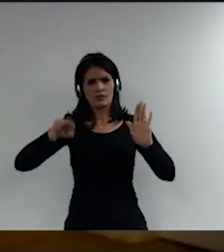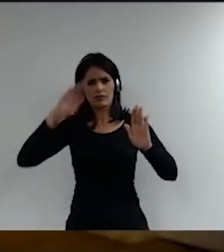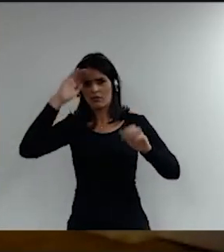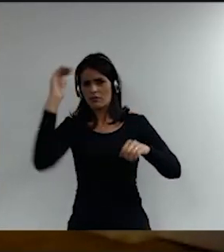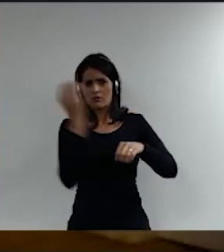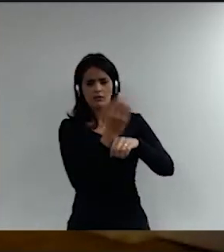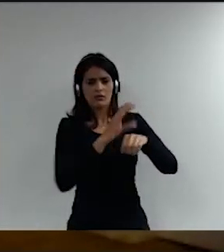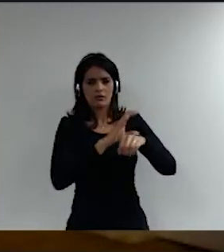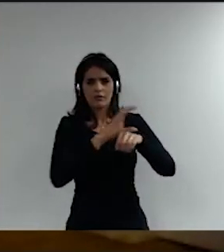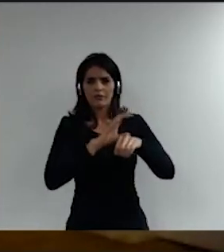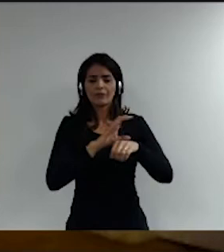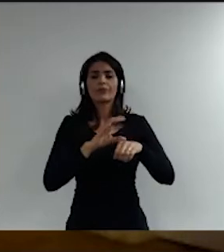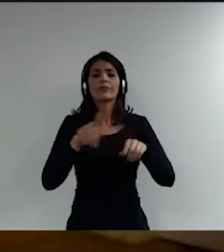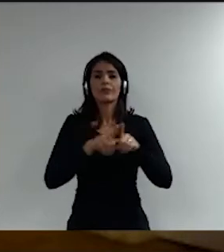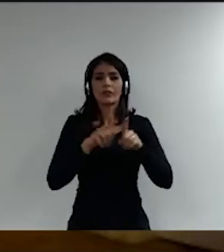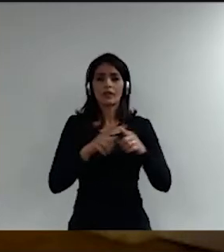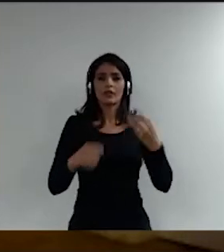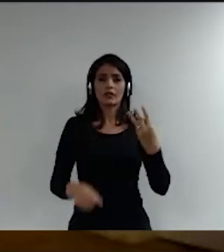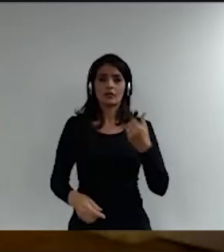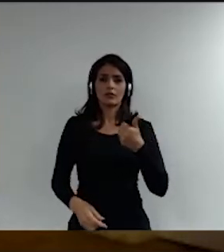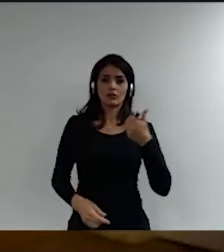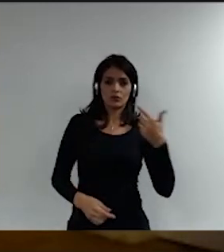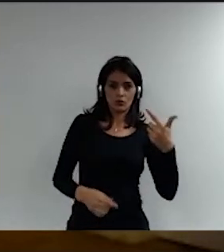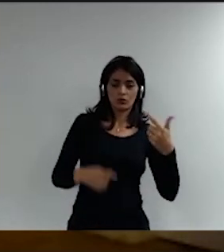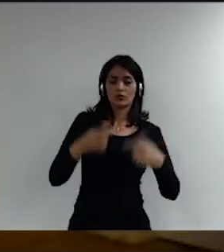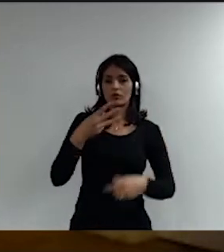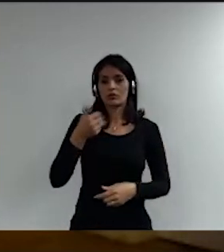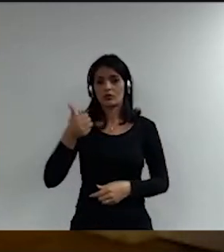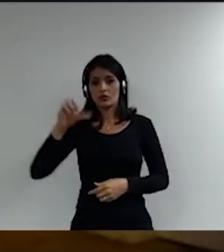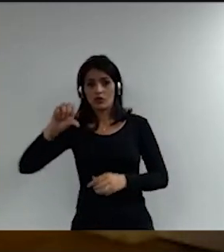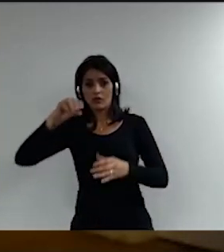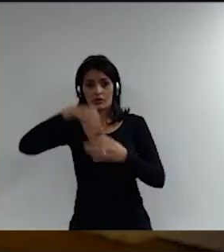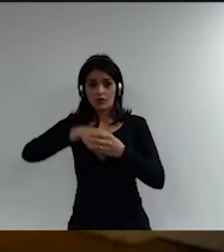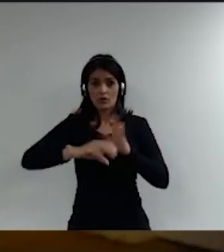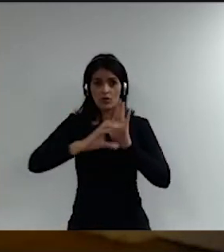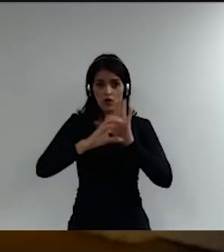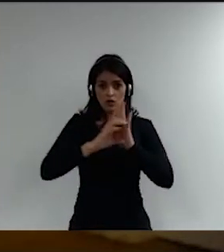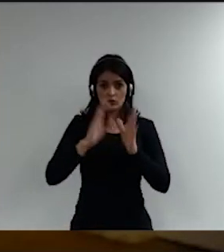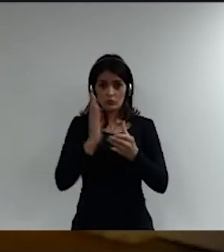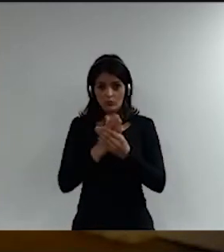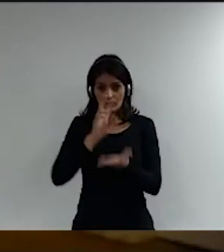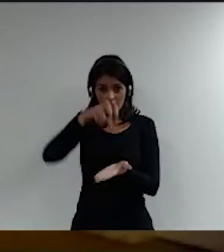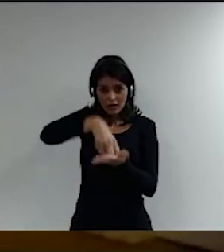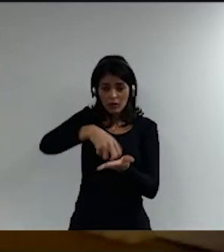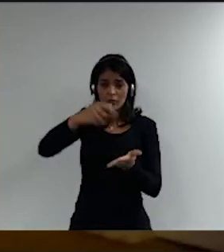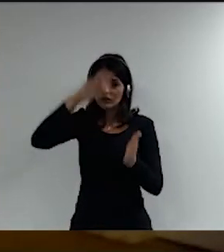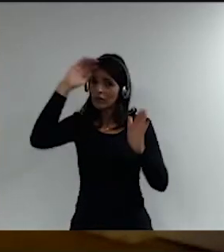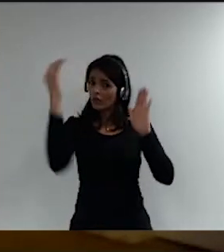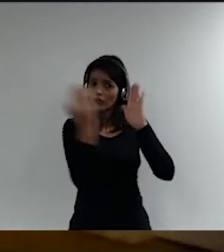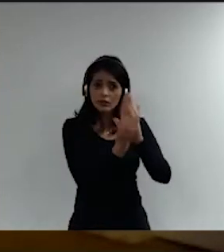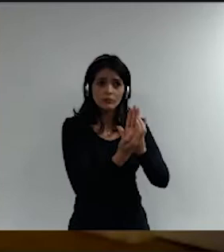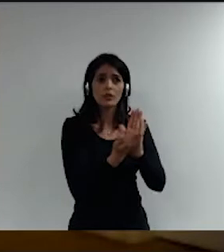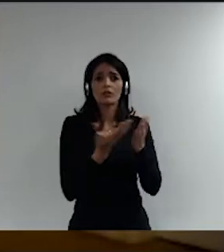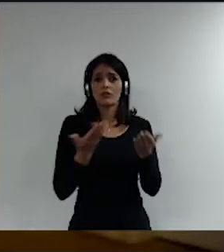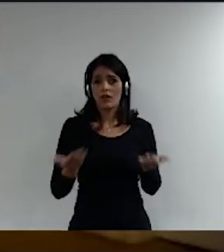As regras do 312 a 319 do Código de Processo Penal têm que ser cumpridas.